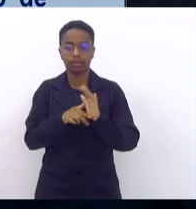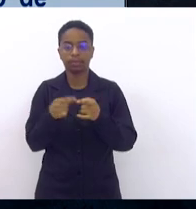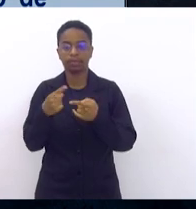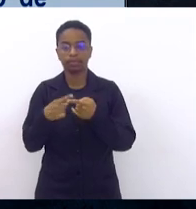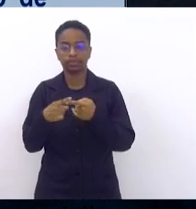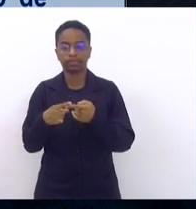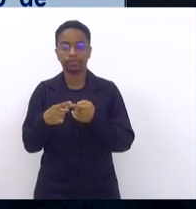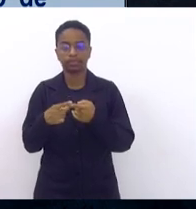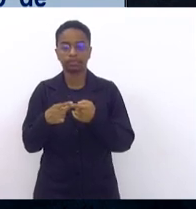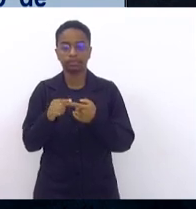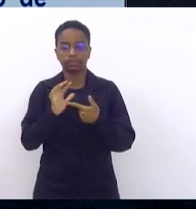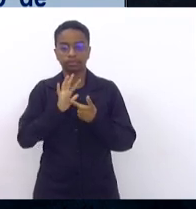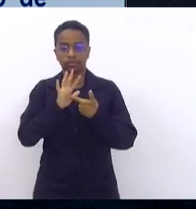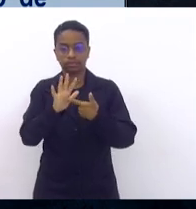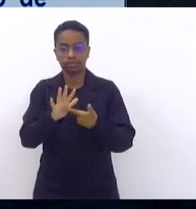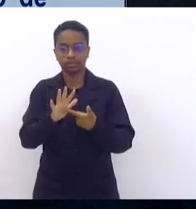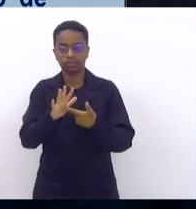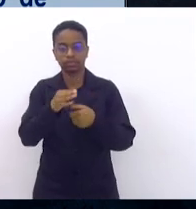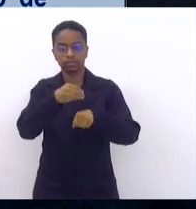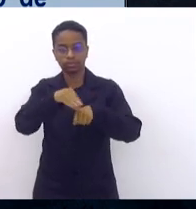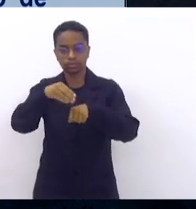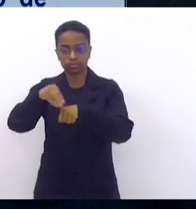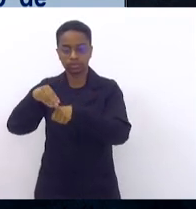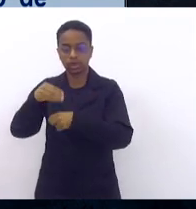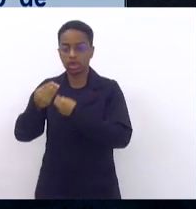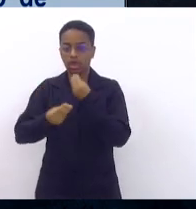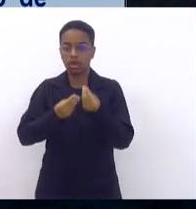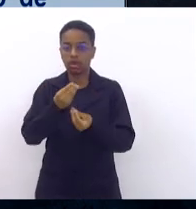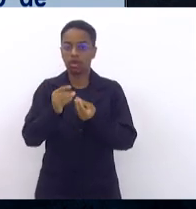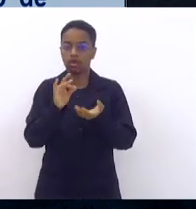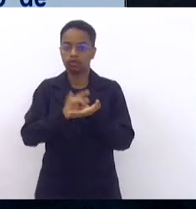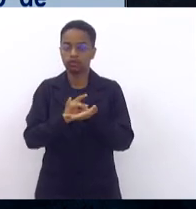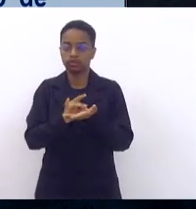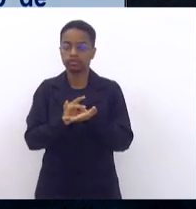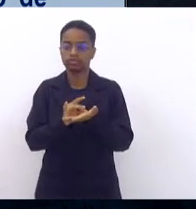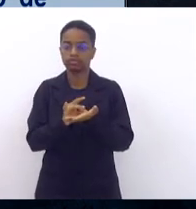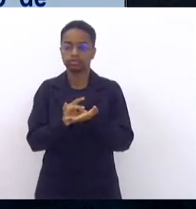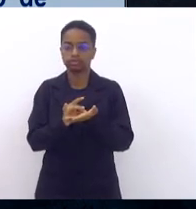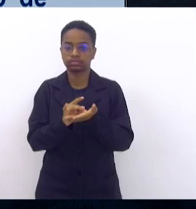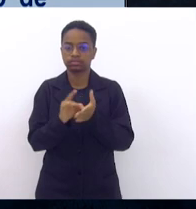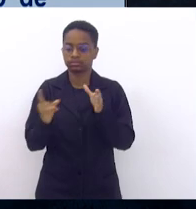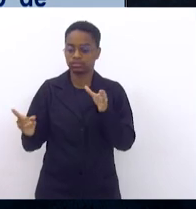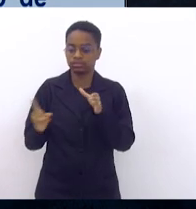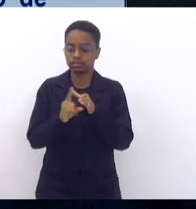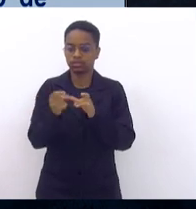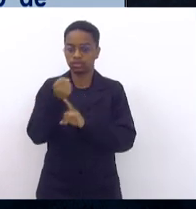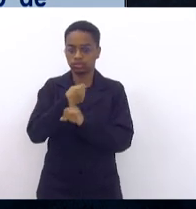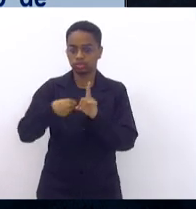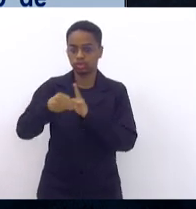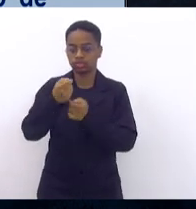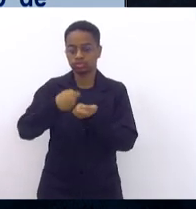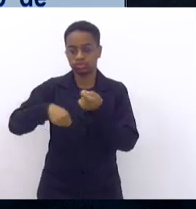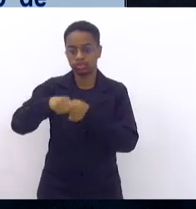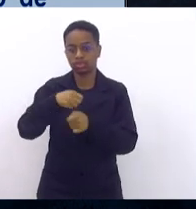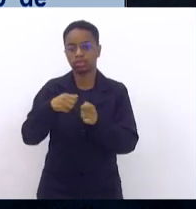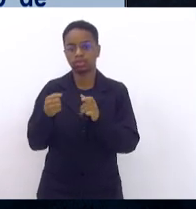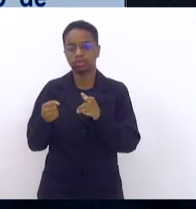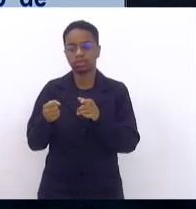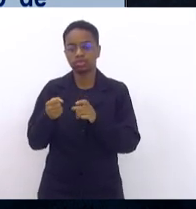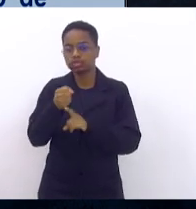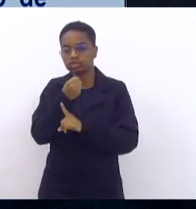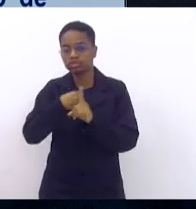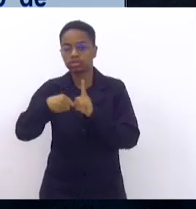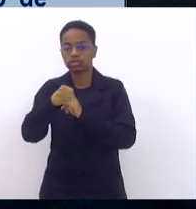vão dar conta de orientar como é que a inclusão socioeconômica sócio produtiva vai